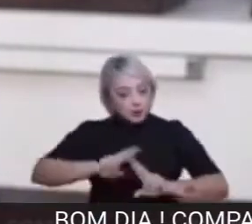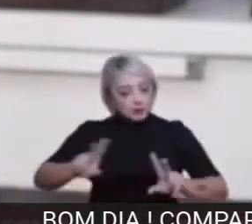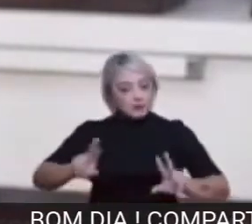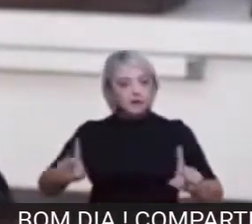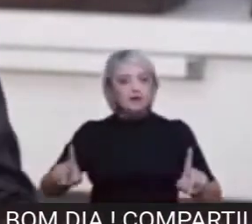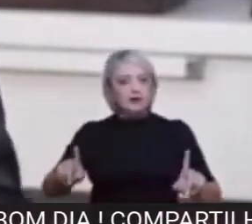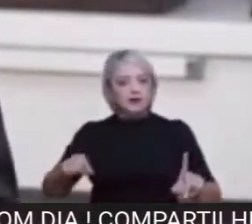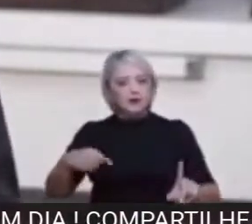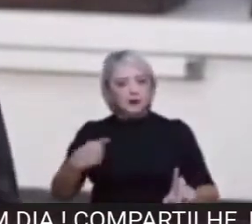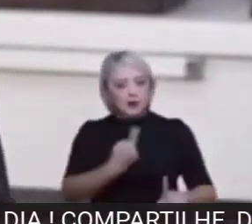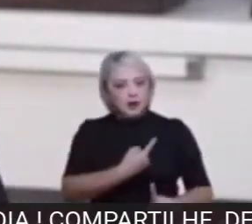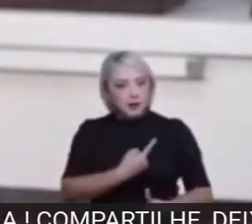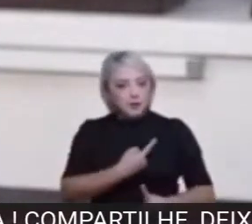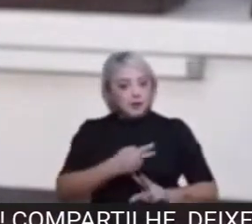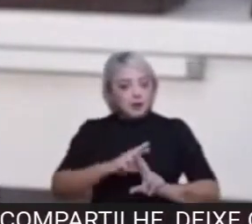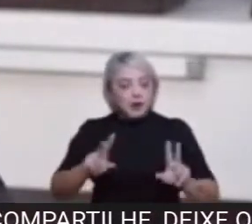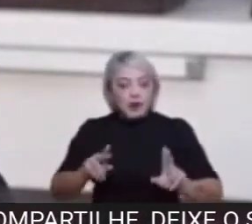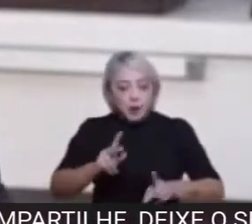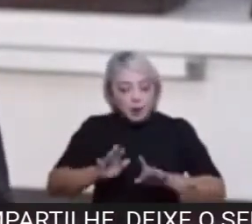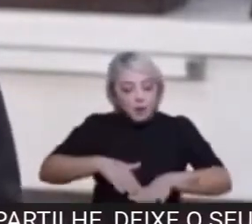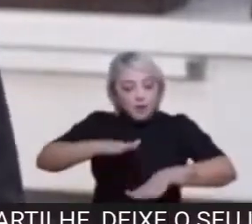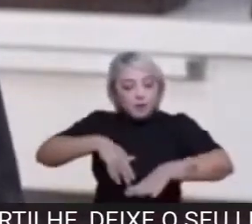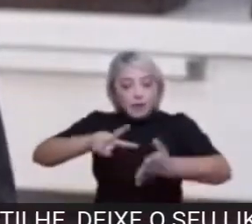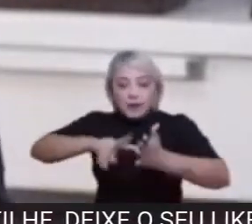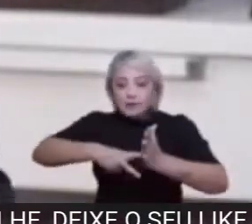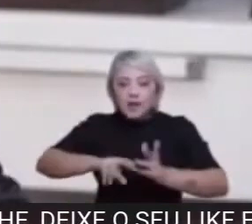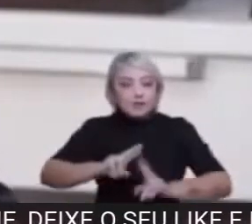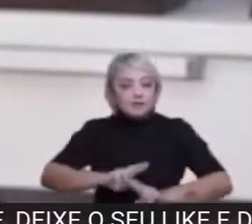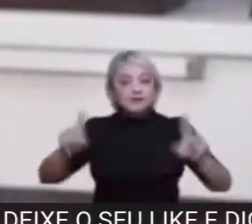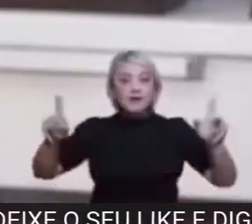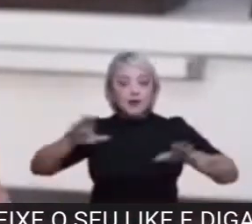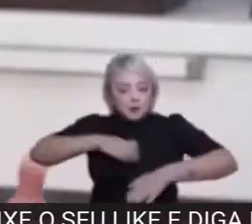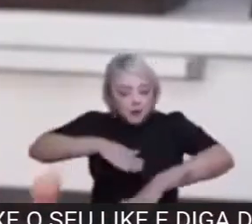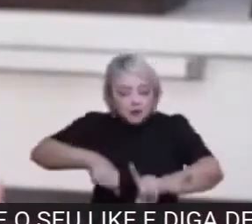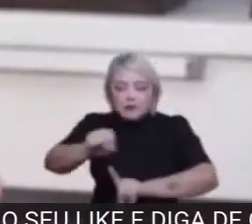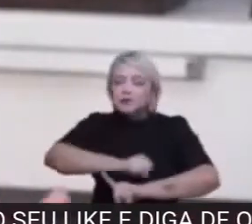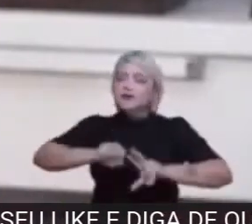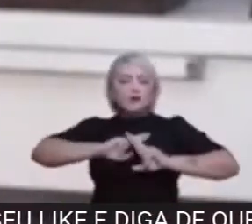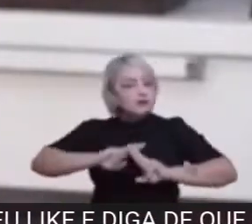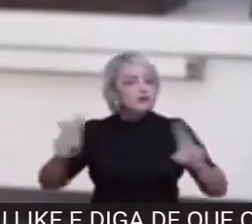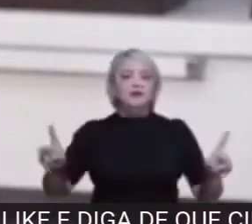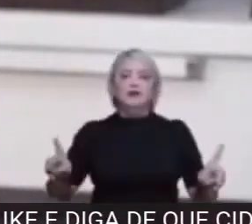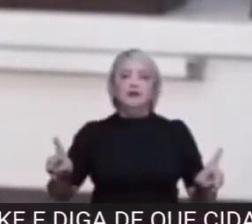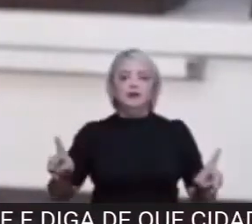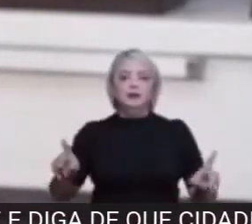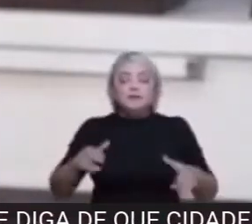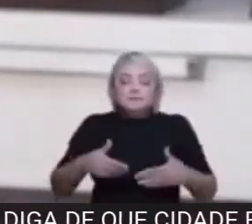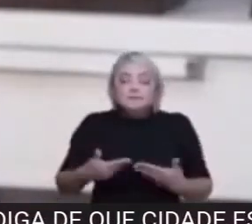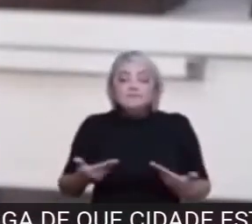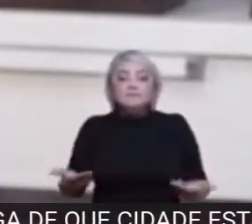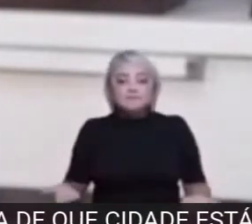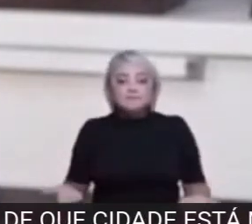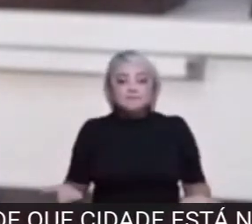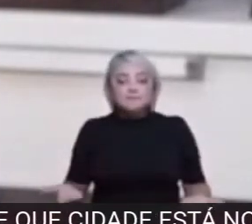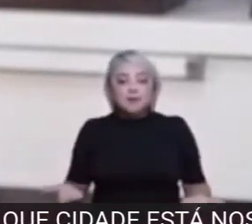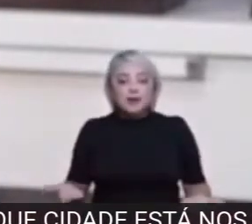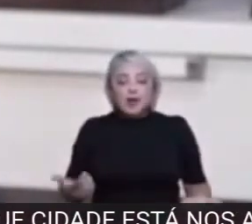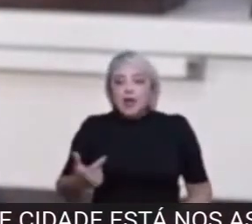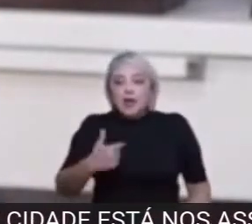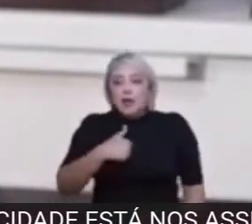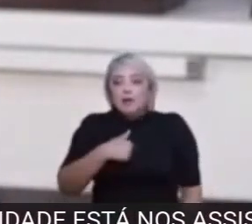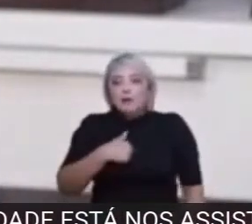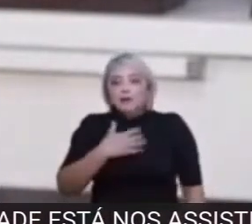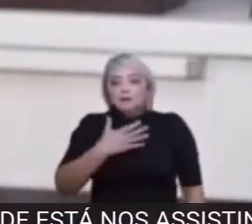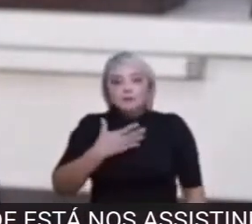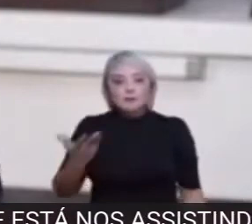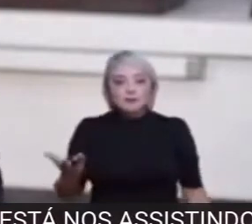CUT é diferente. Porque o movimento sindical é diferente. O movimento social é diferente. Então, eu não poderia nunca ter medo.